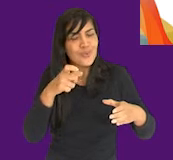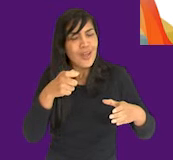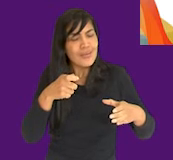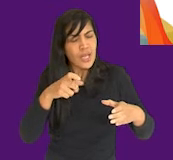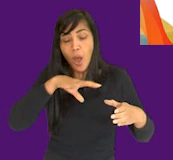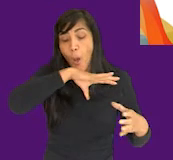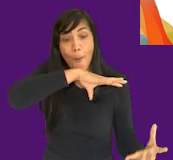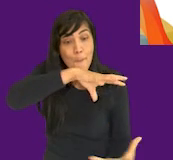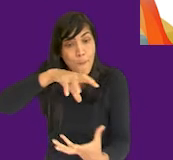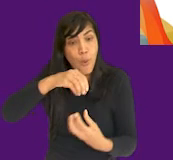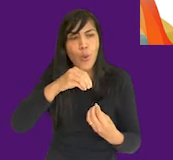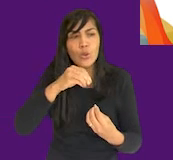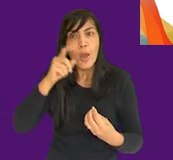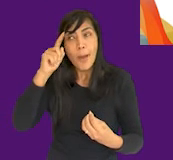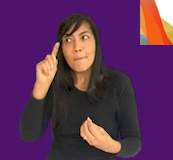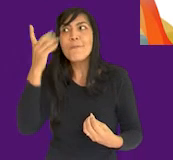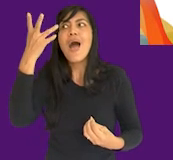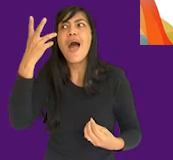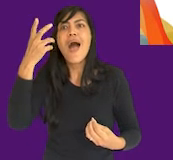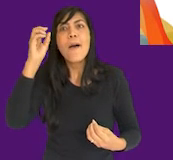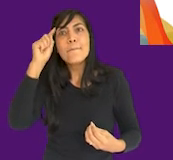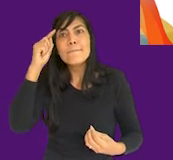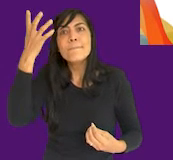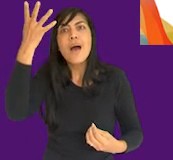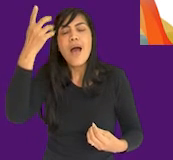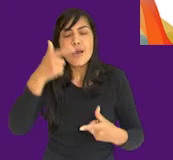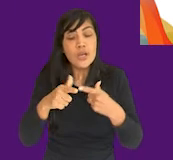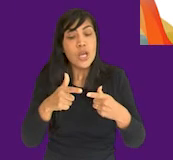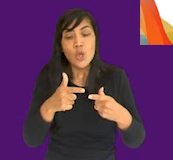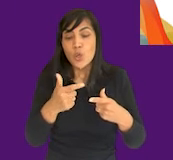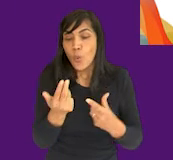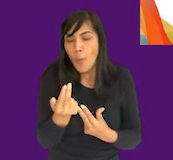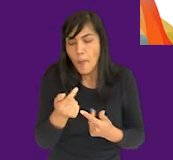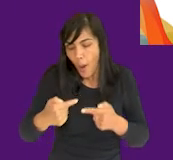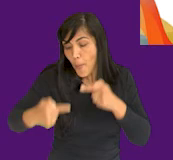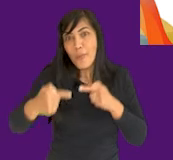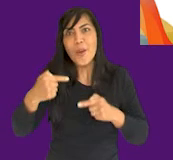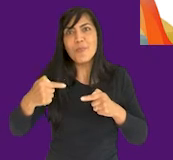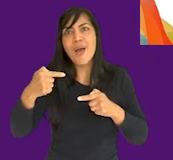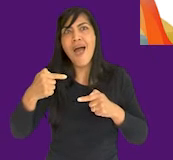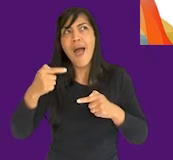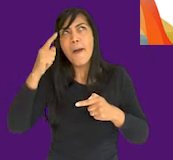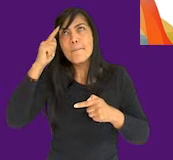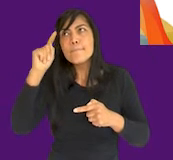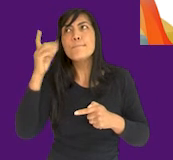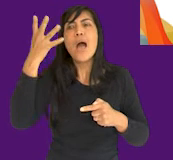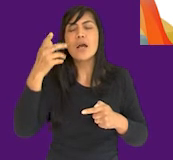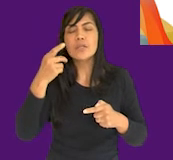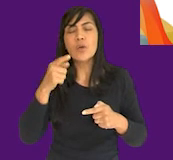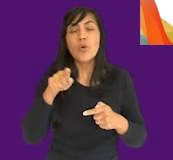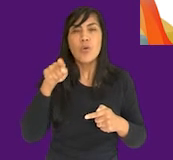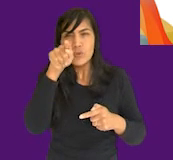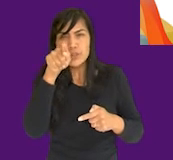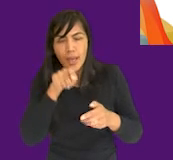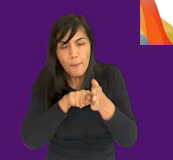equipes do mundo inteiro para solucionar esse problema é uma competição para poder chegar a melhor solução então você